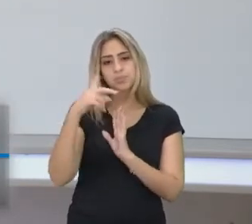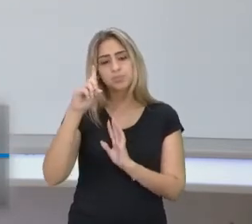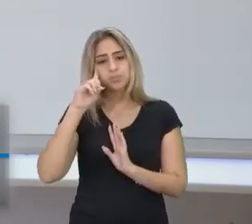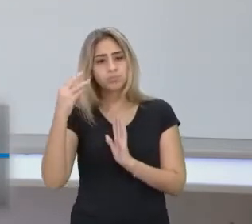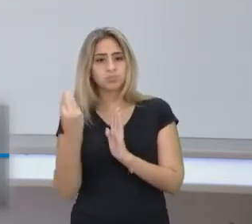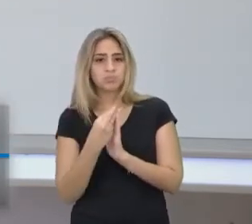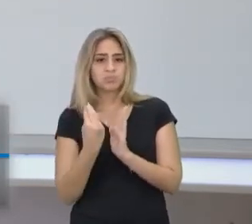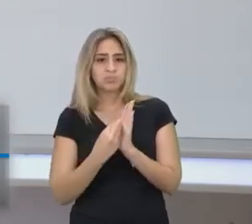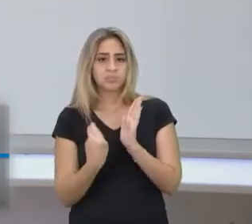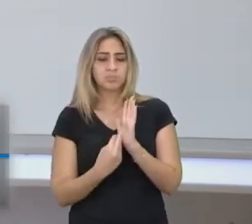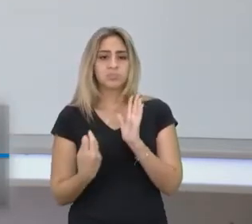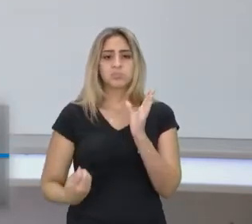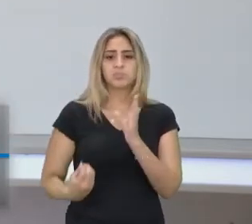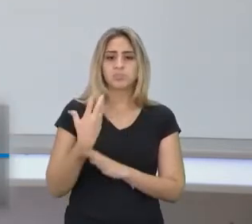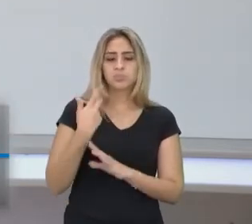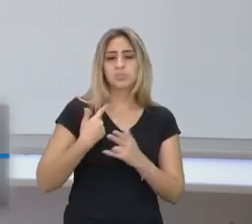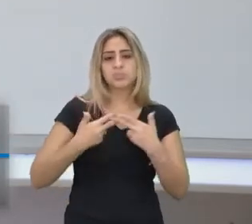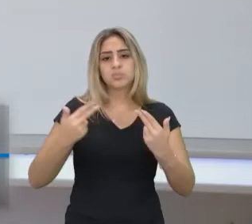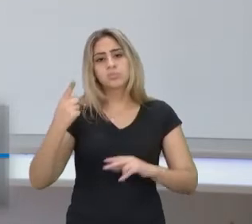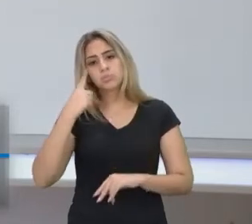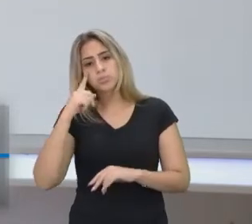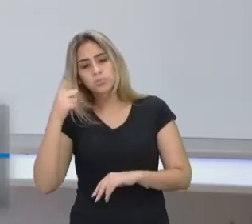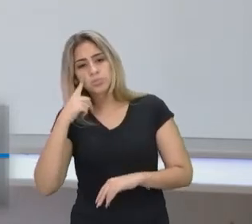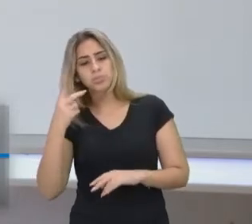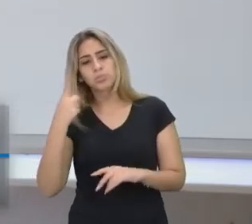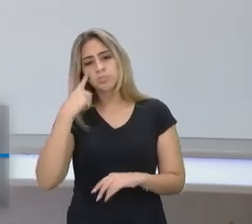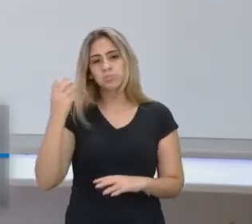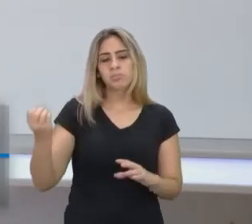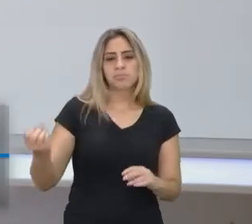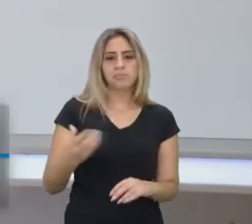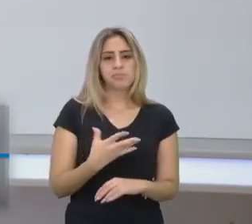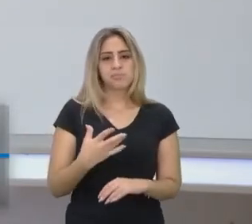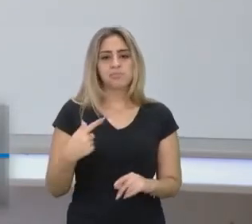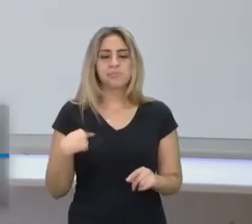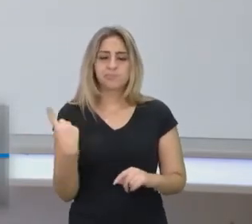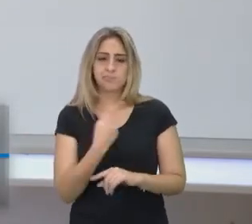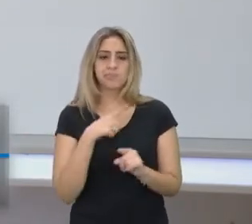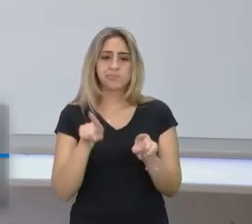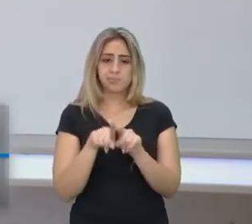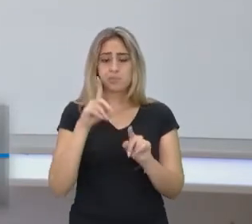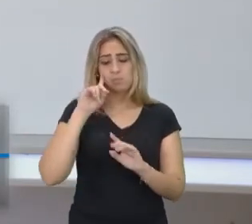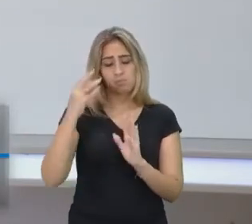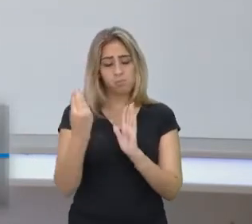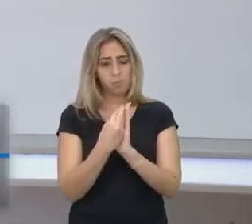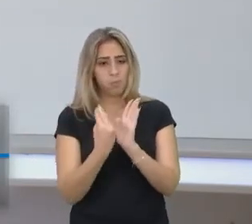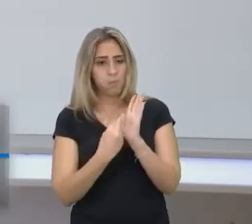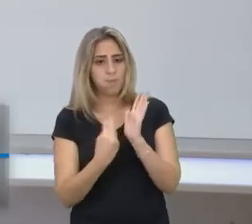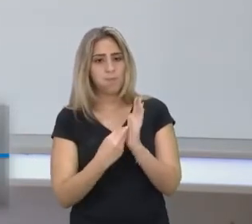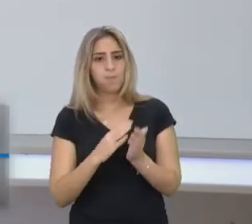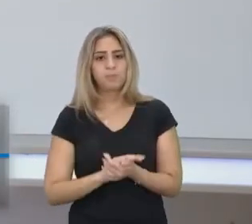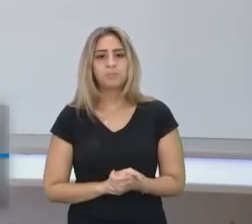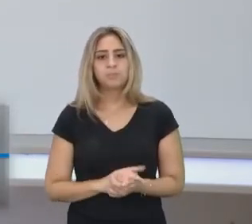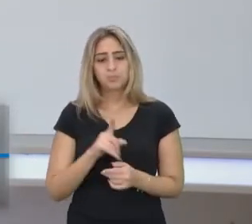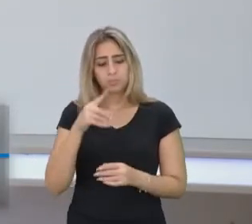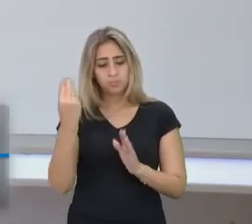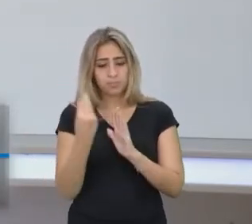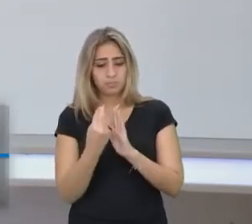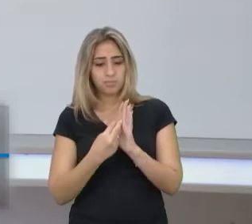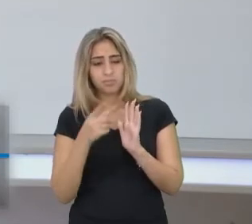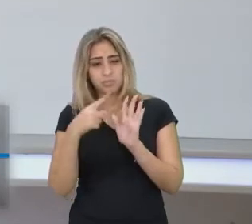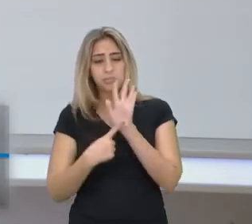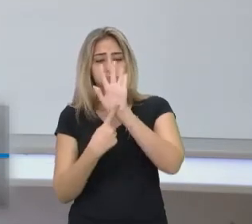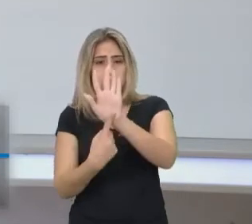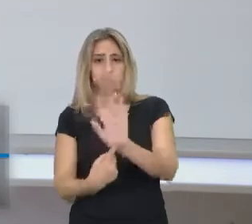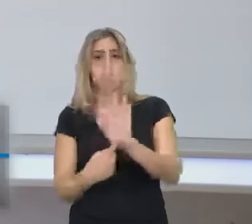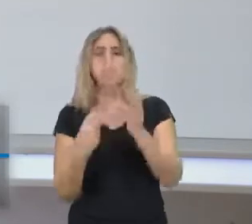de bordo. Surgiu alguma dúvida ou alguma ideia nova, você também anota no seu diário de bordo. Esse diário de bordo, ele vai